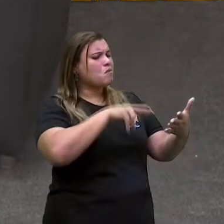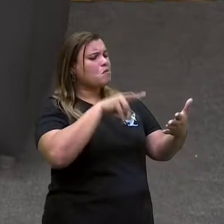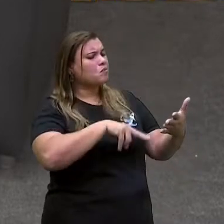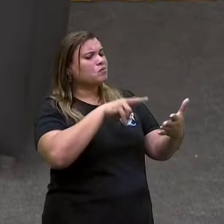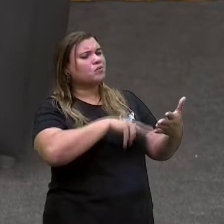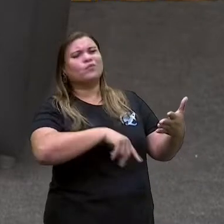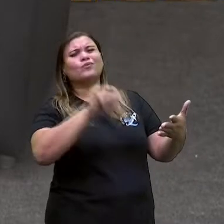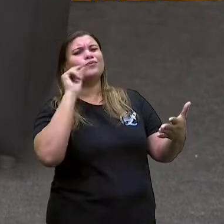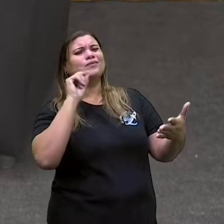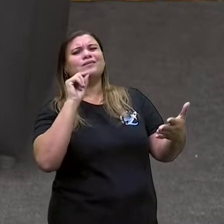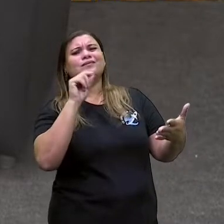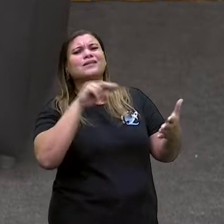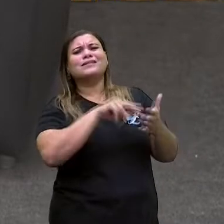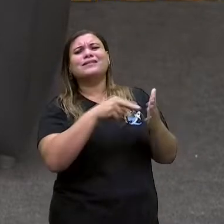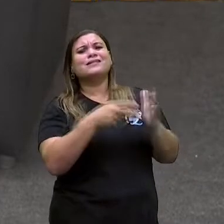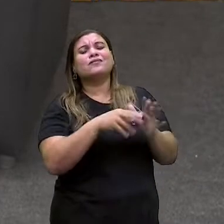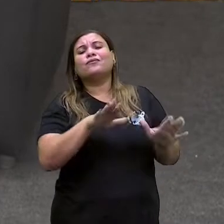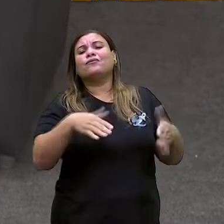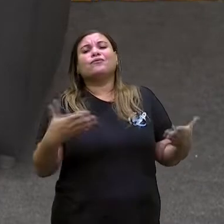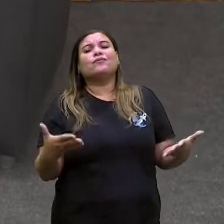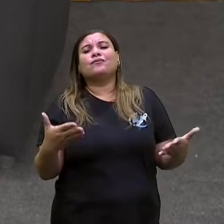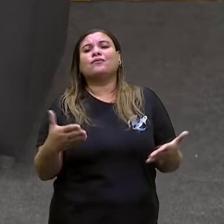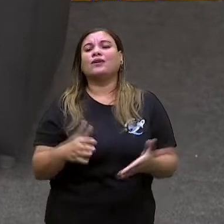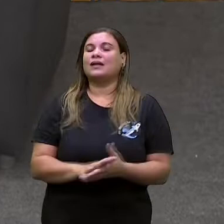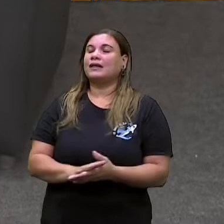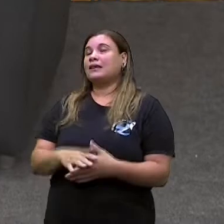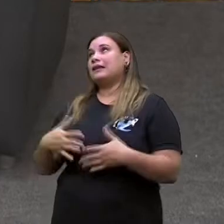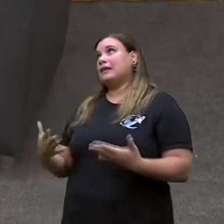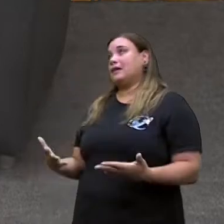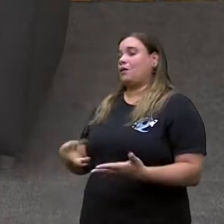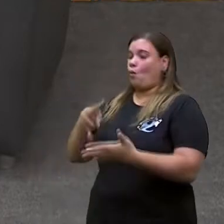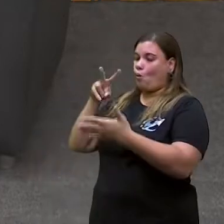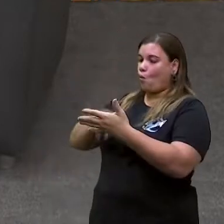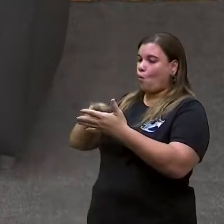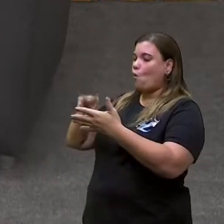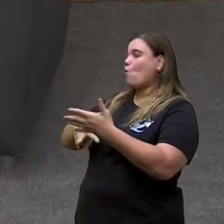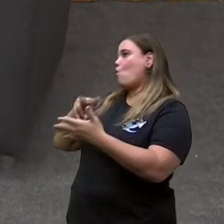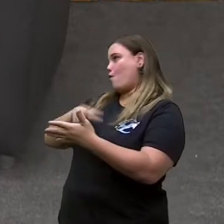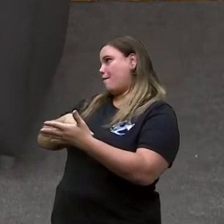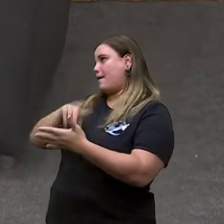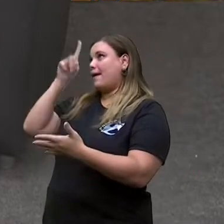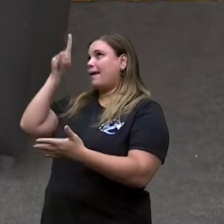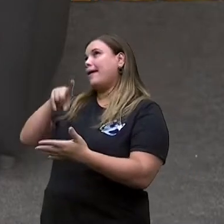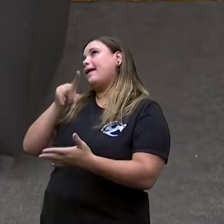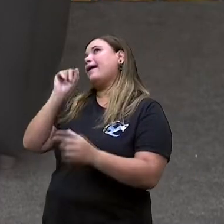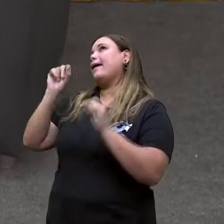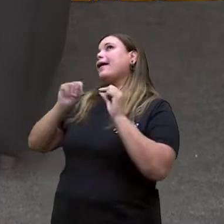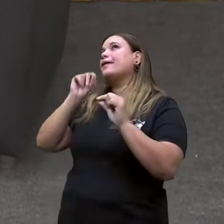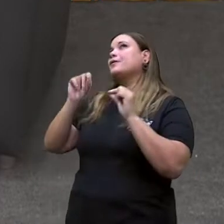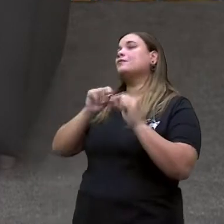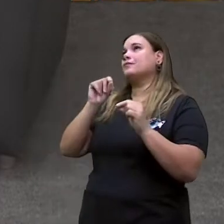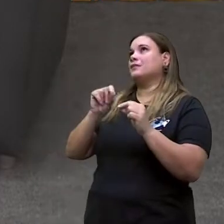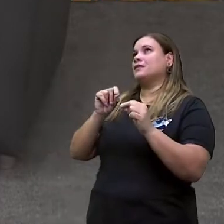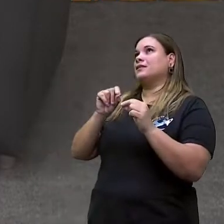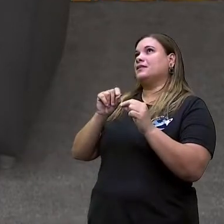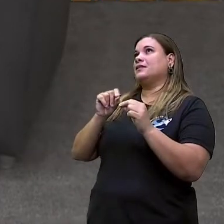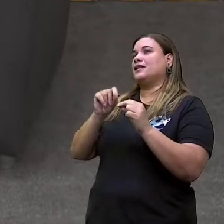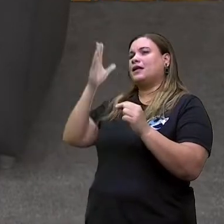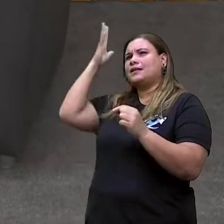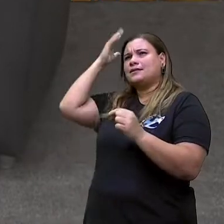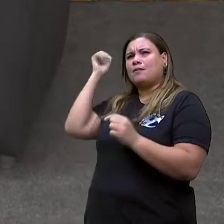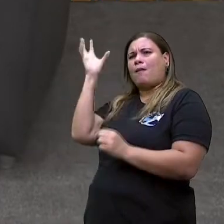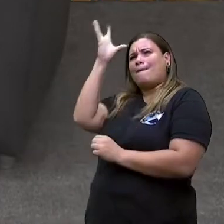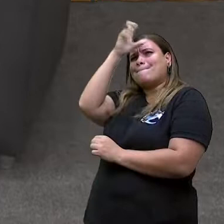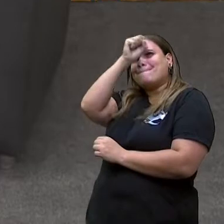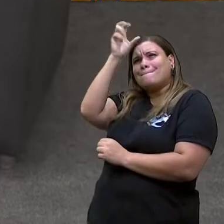leitura? A leitura, ler é, na verdade, extrair significado